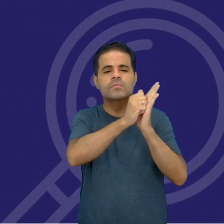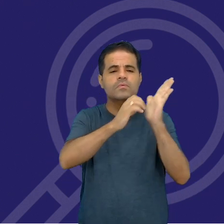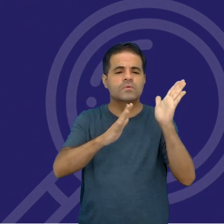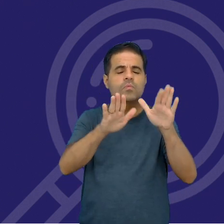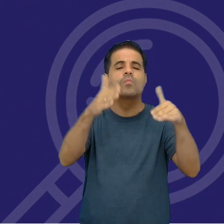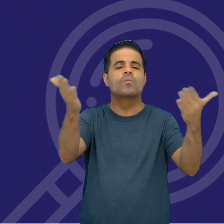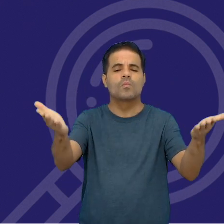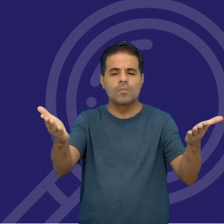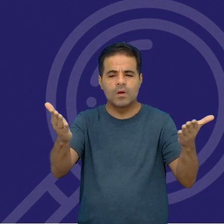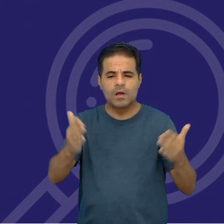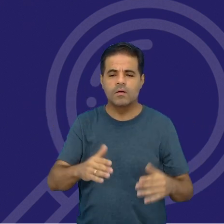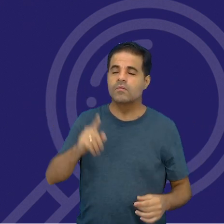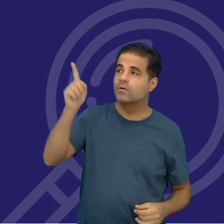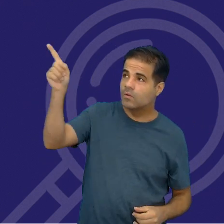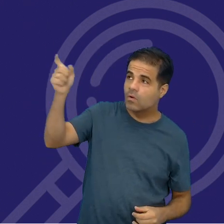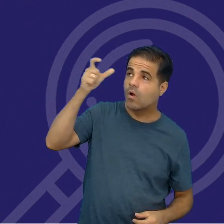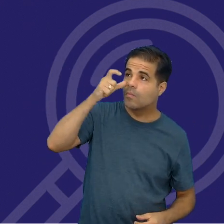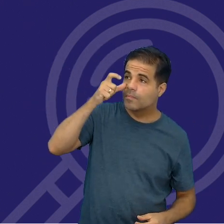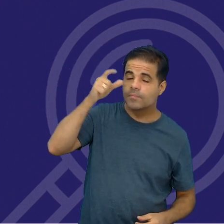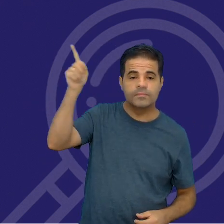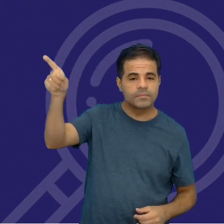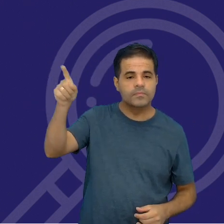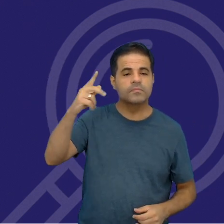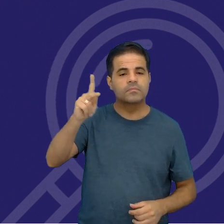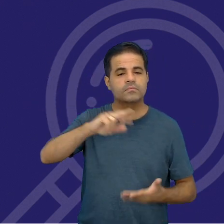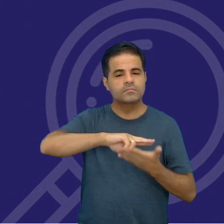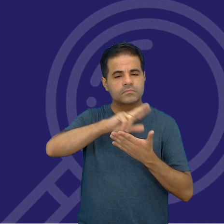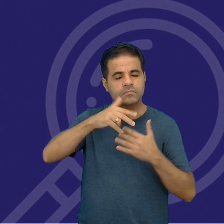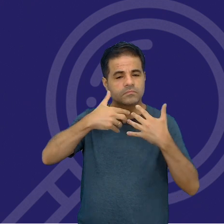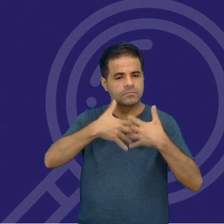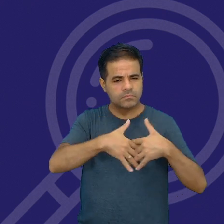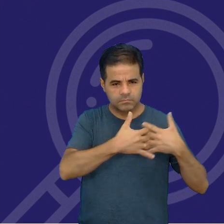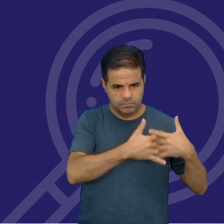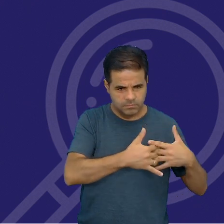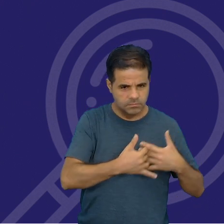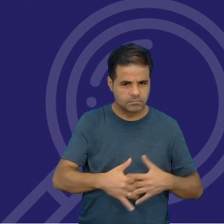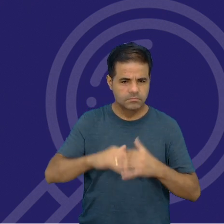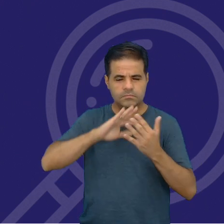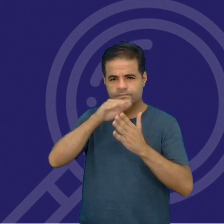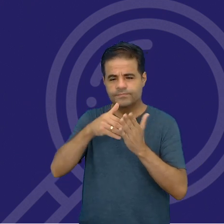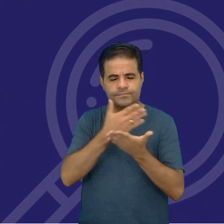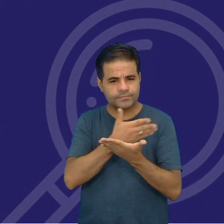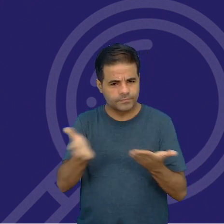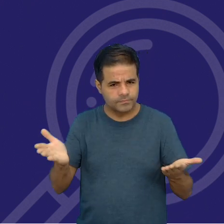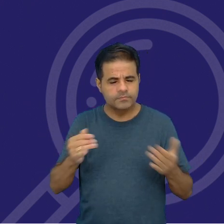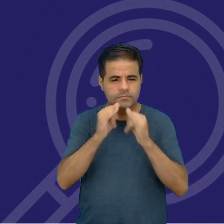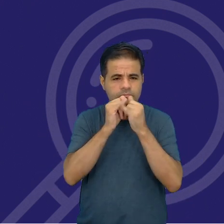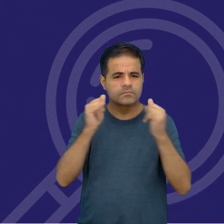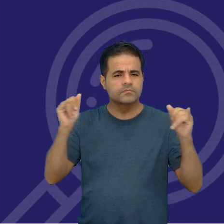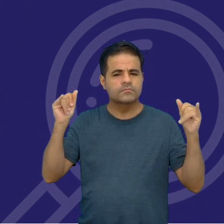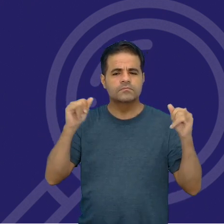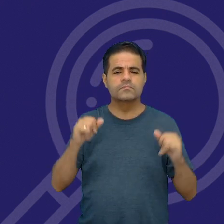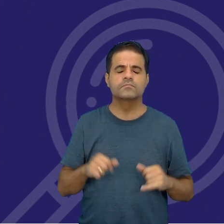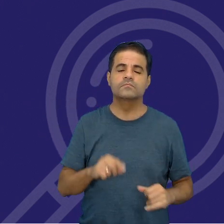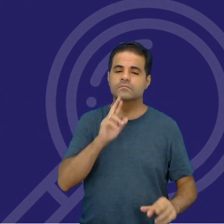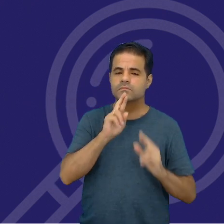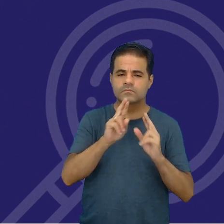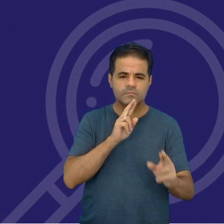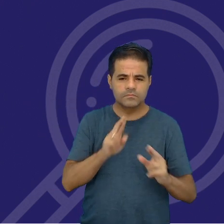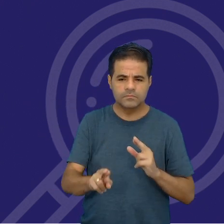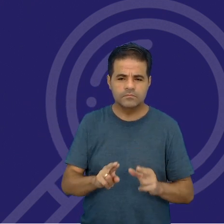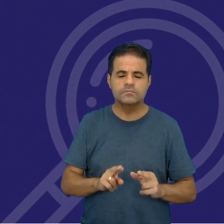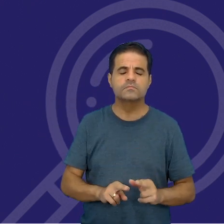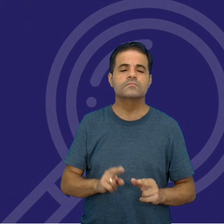atividade? Então, tá lá. Observe em sua residência os equipamentos que possuem etiquetas de eficiência energética e responda os